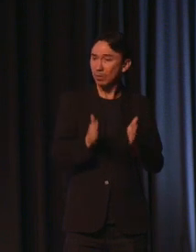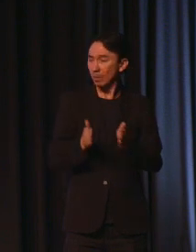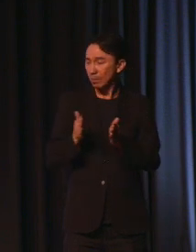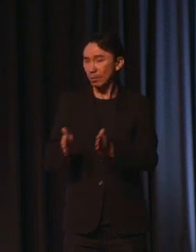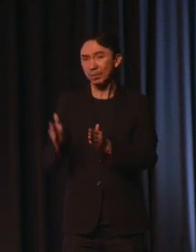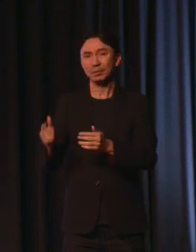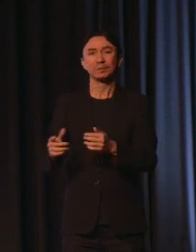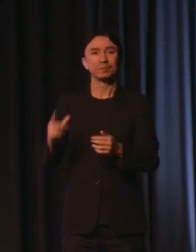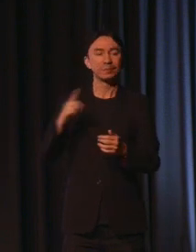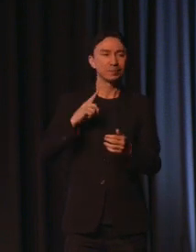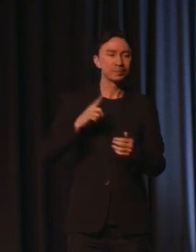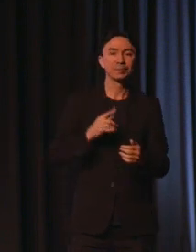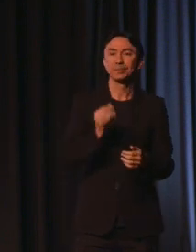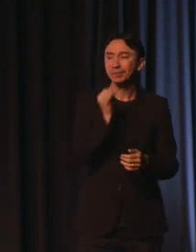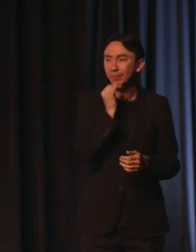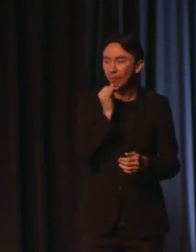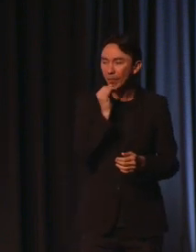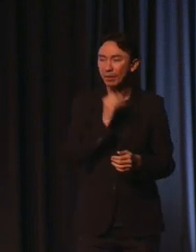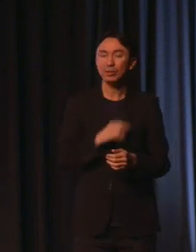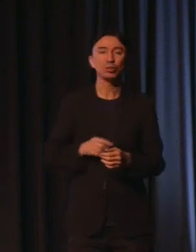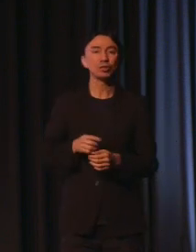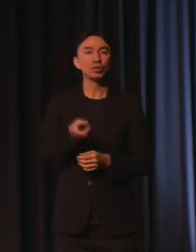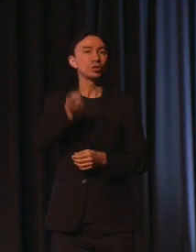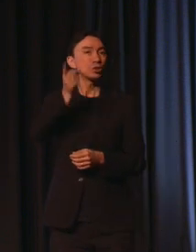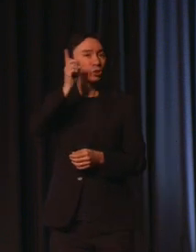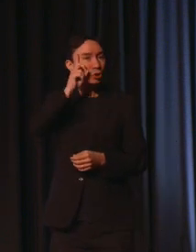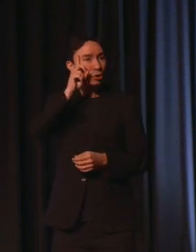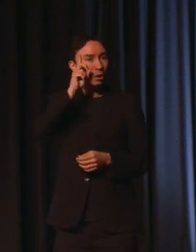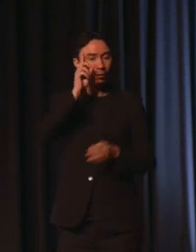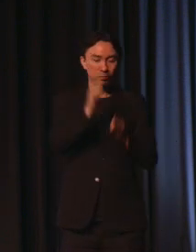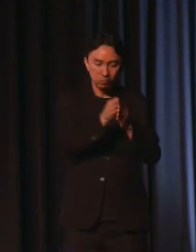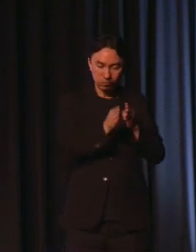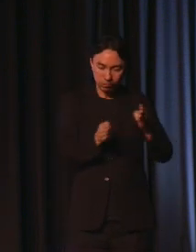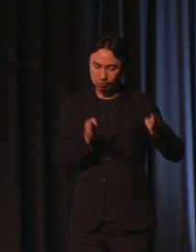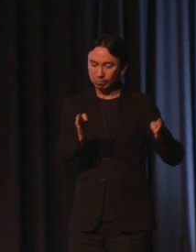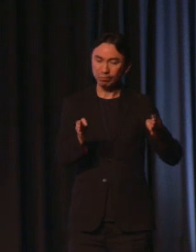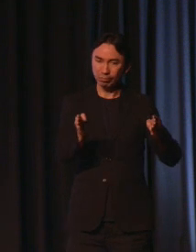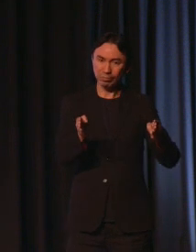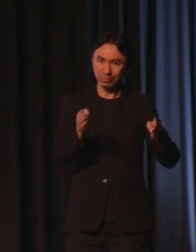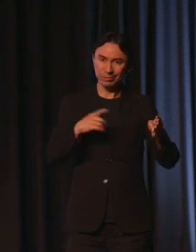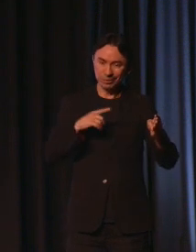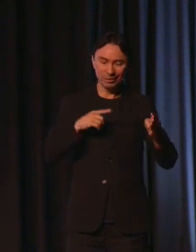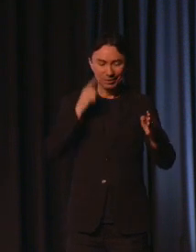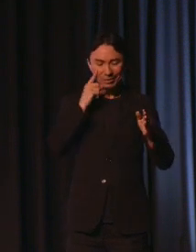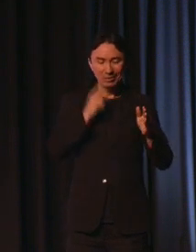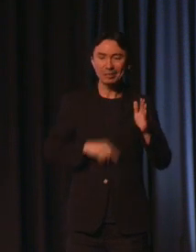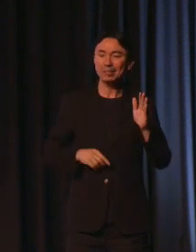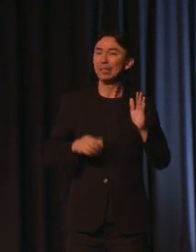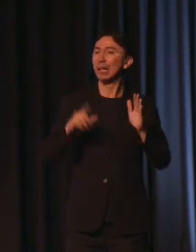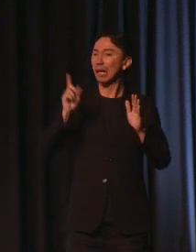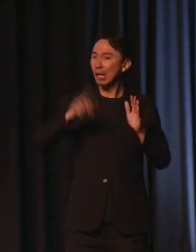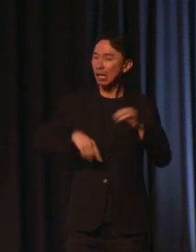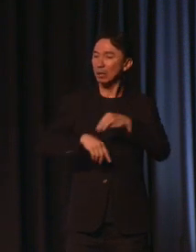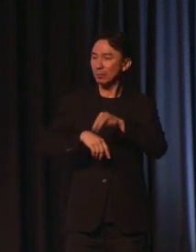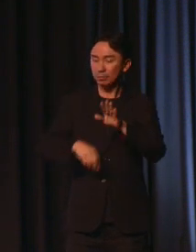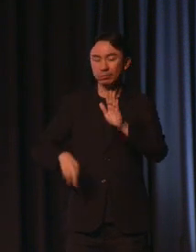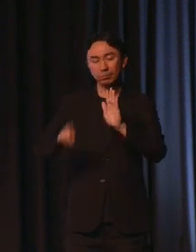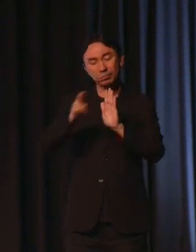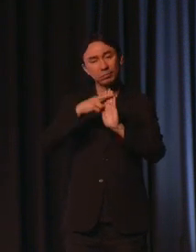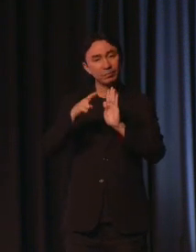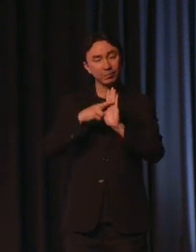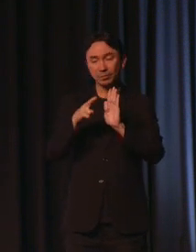Então, assim, por aí vocês podem ver que a gente precisa fazer toda a discussão, iniciar todos